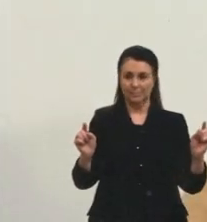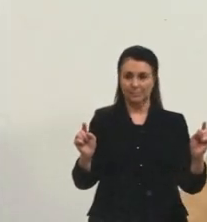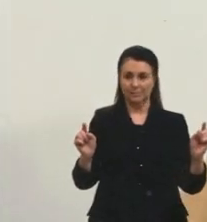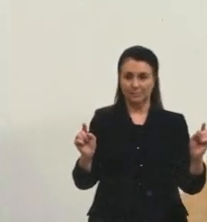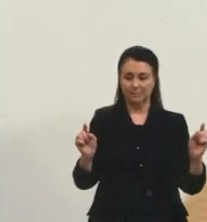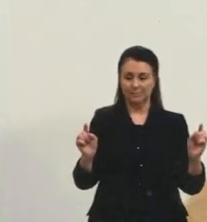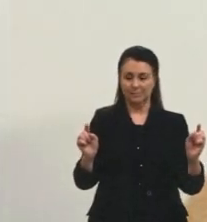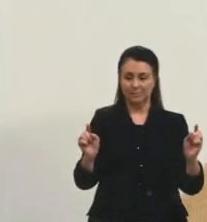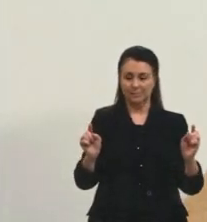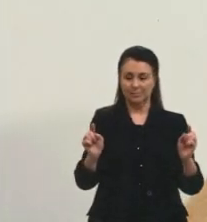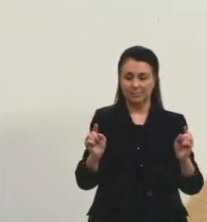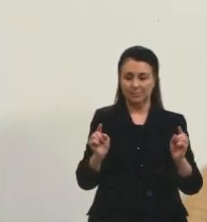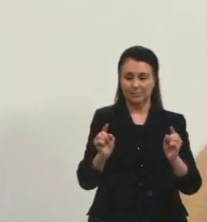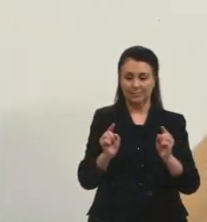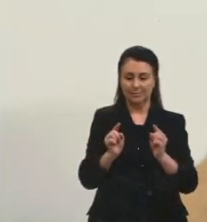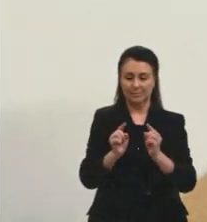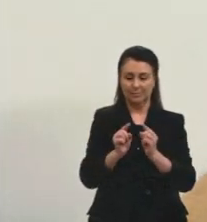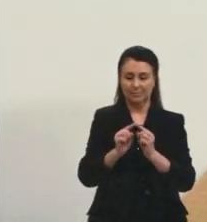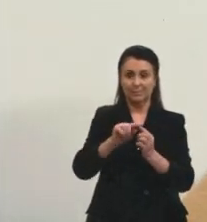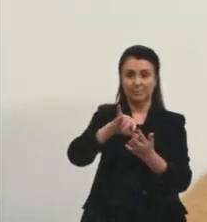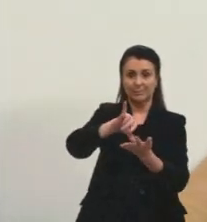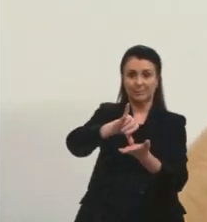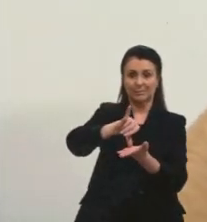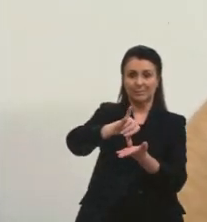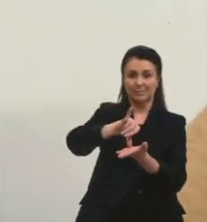extremidades para o centro